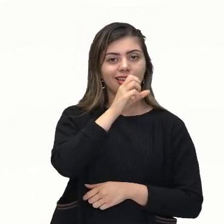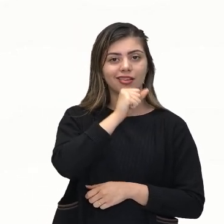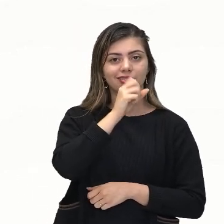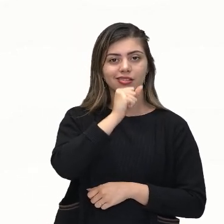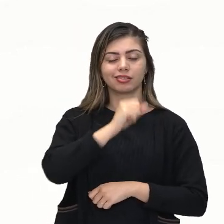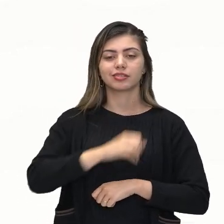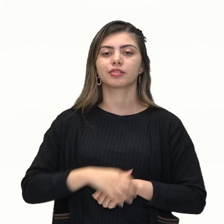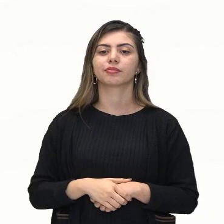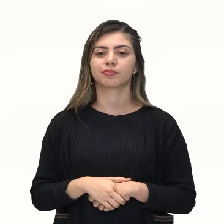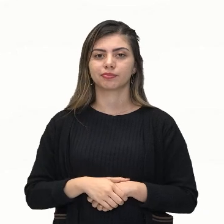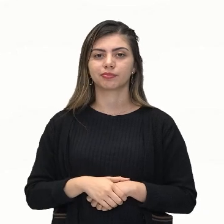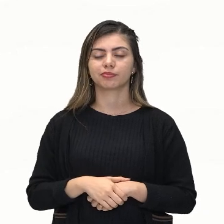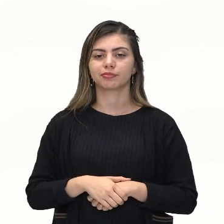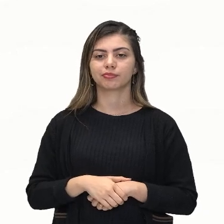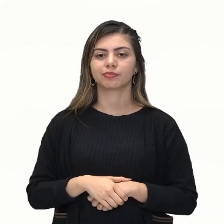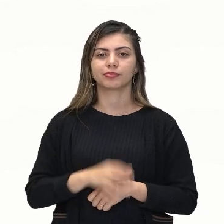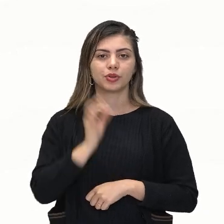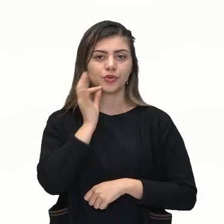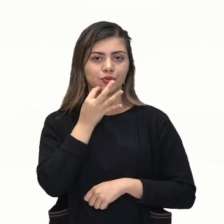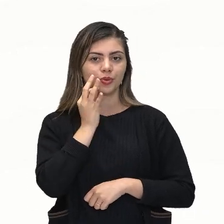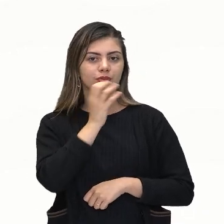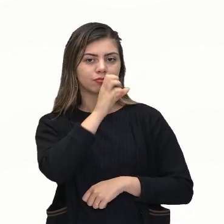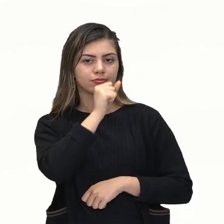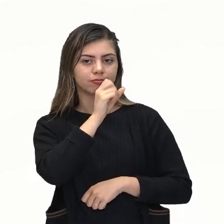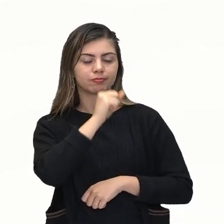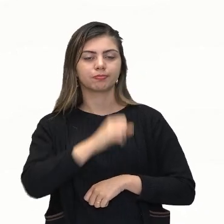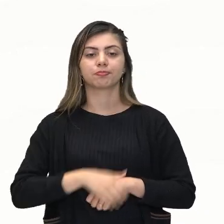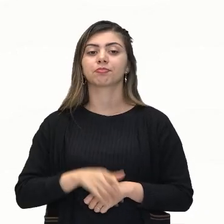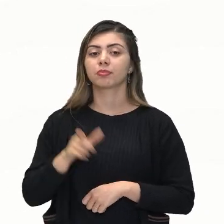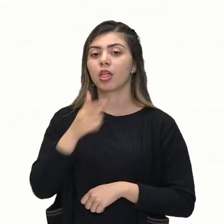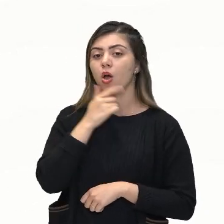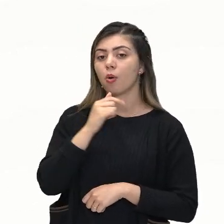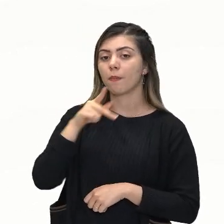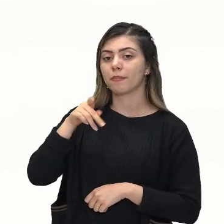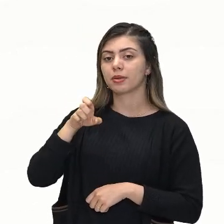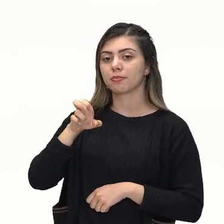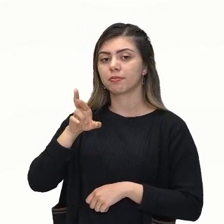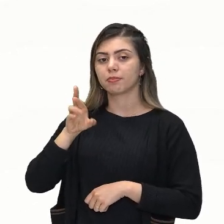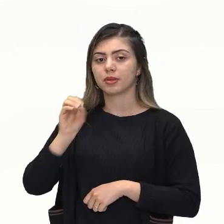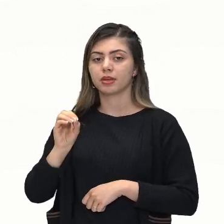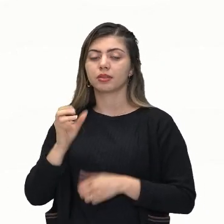de laranjas, ok? Pedro quer comprar